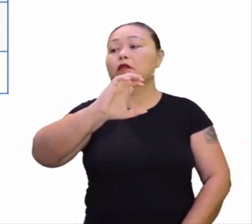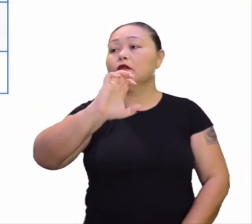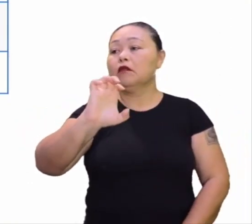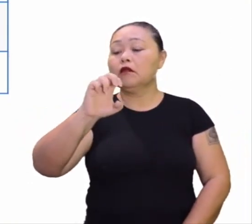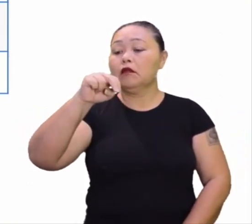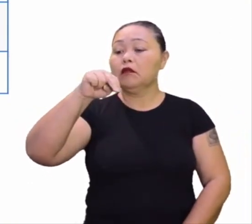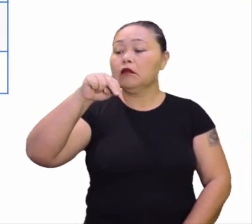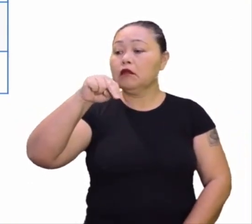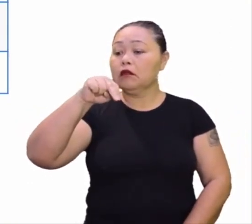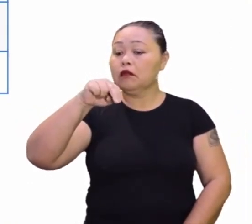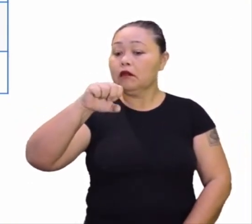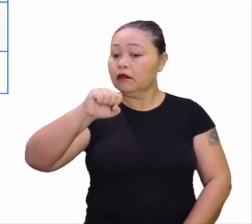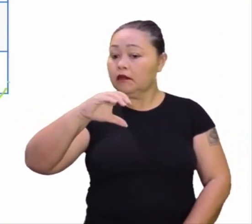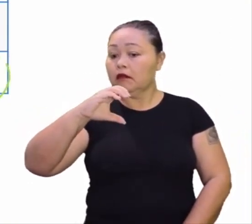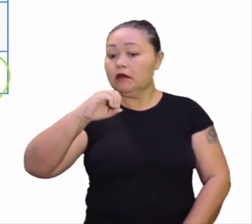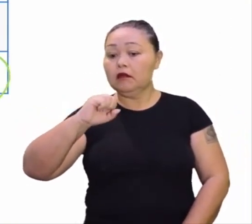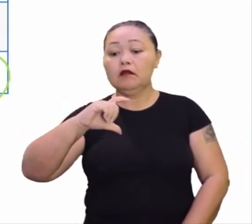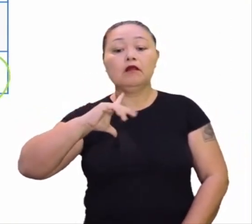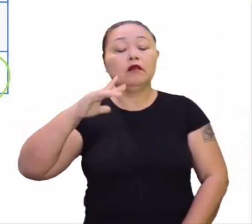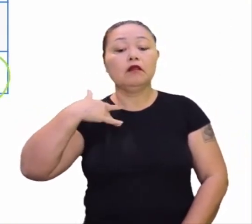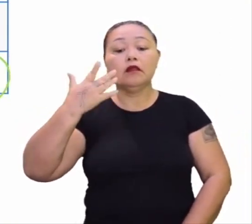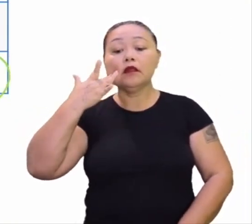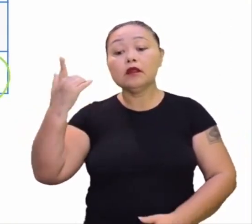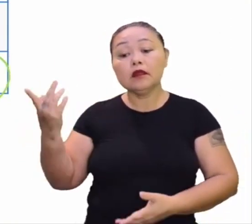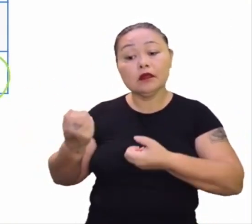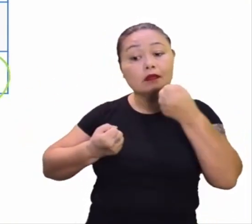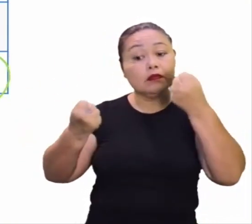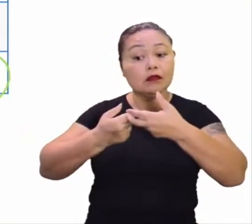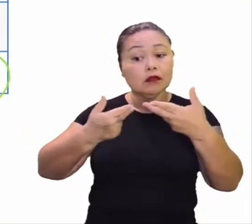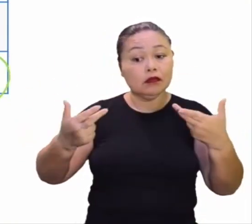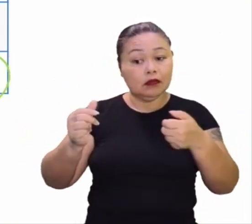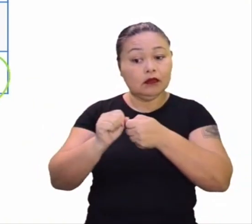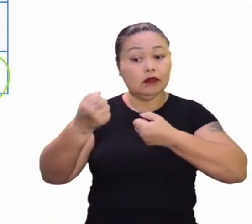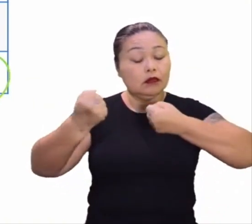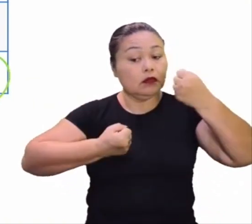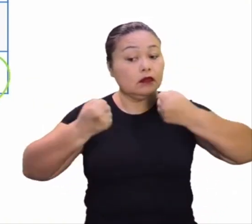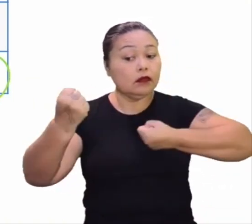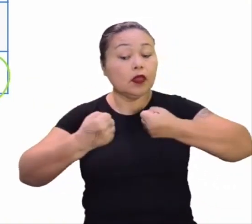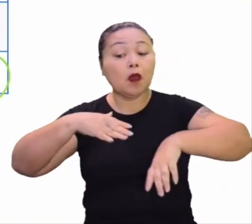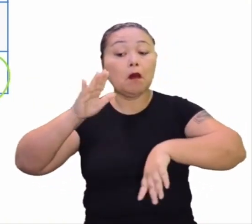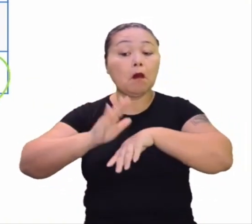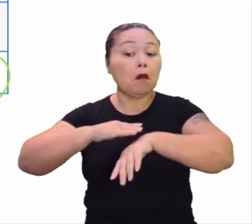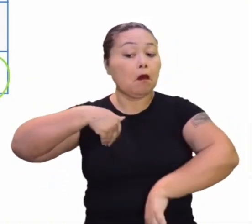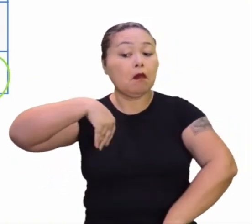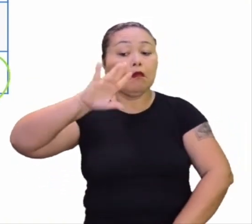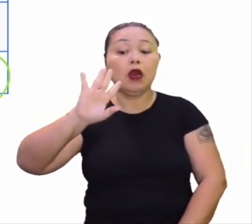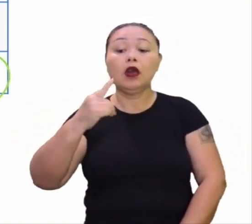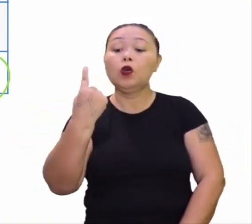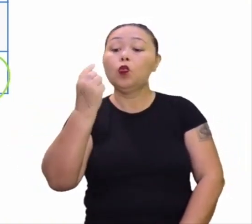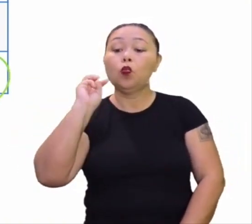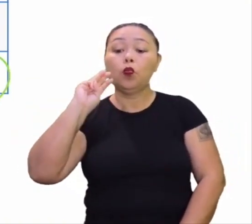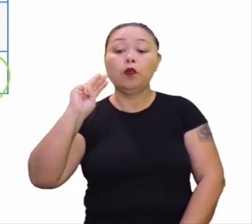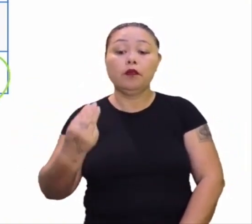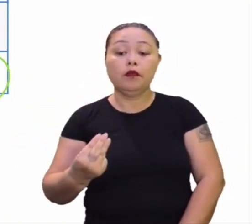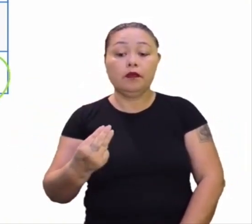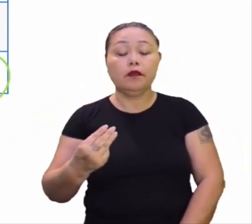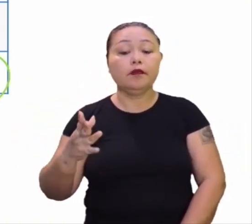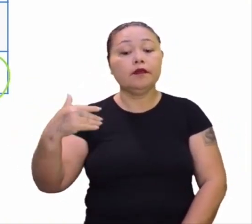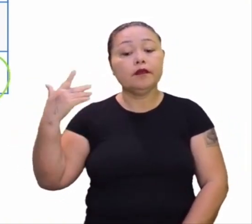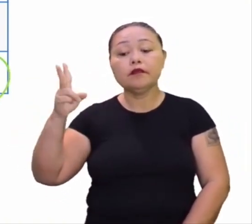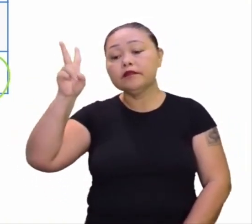tem aqui os veículos, né? Temos em Rondônia a quantidade de veículos, mais de 1 milhão. Então, isso,